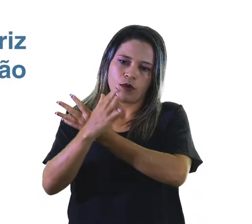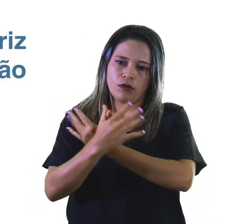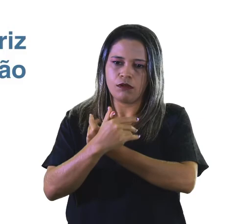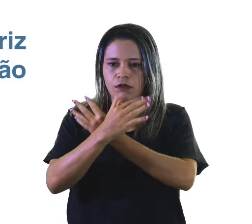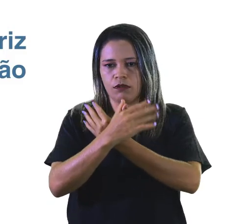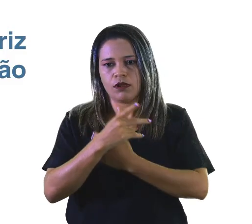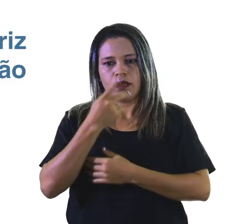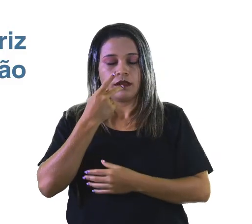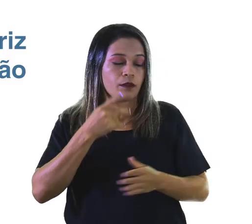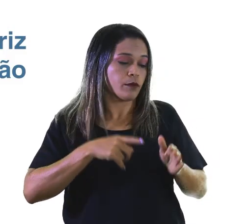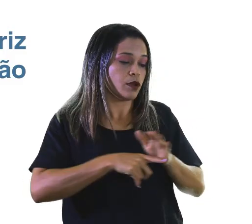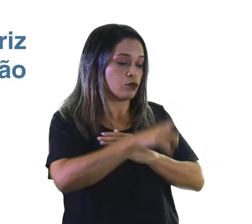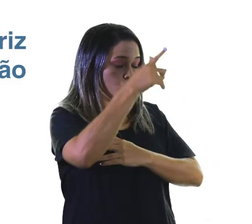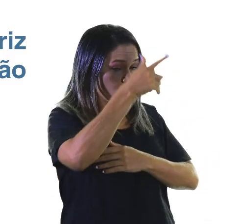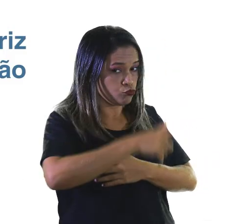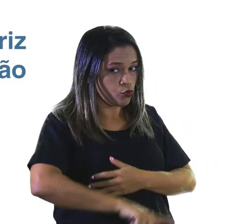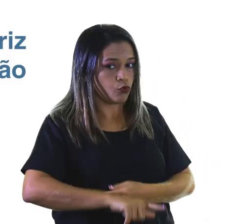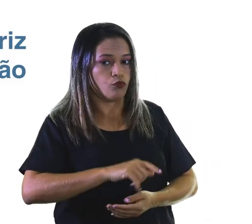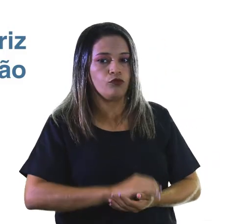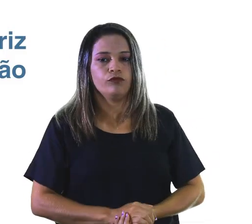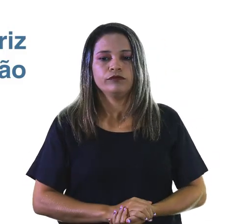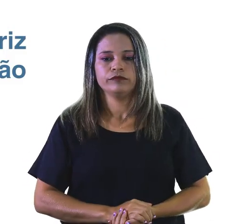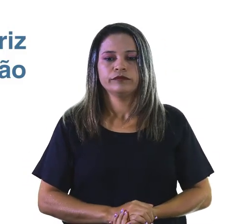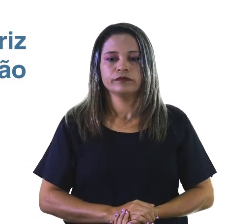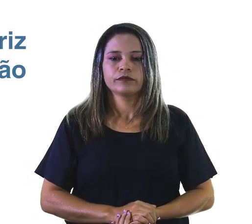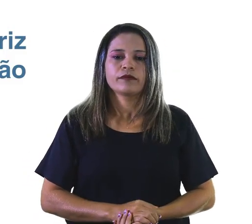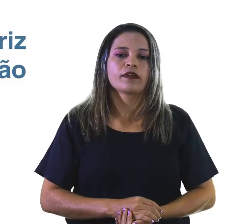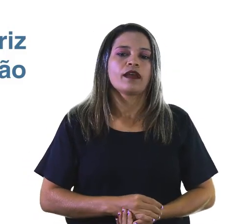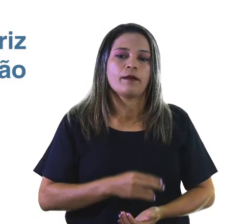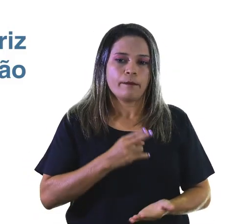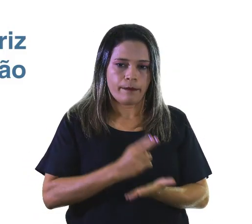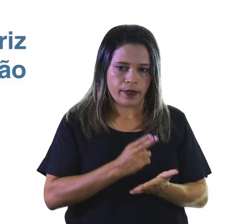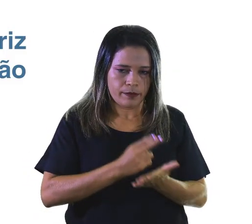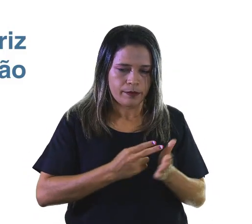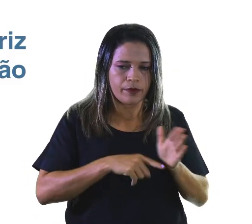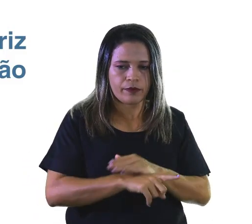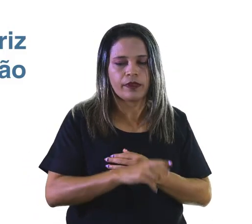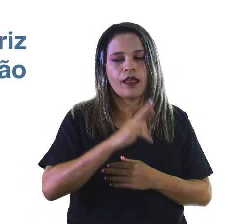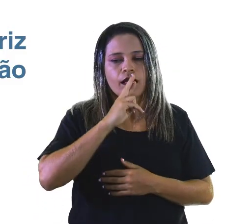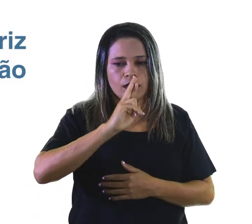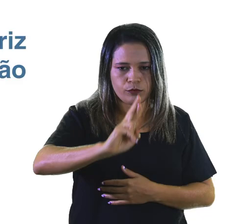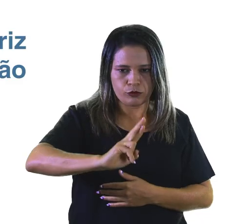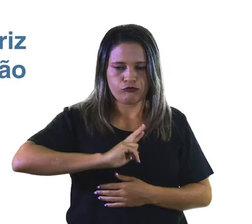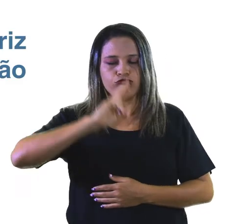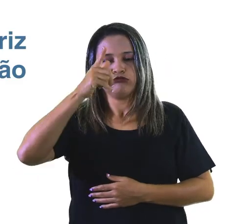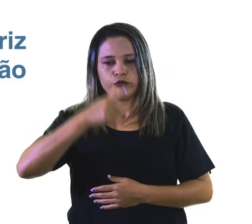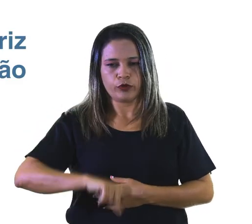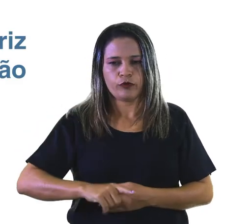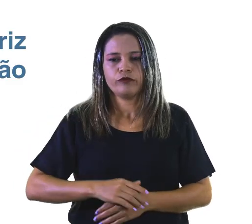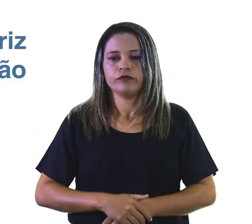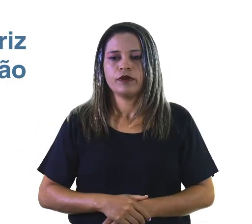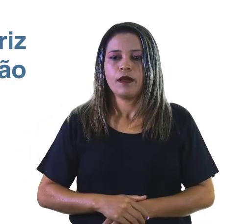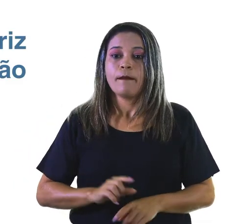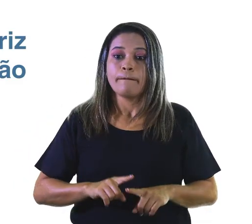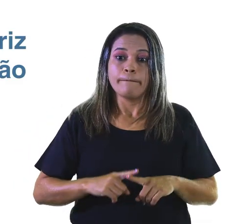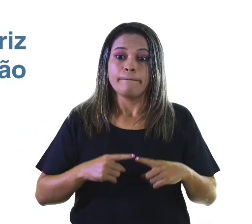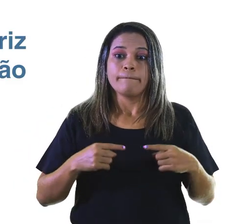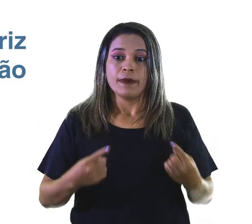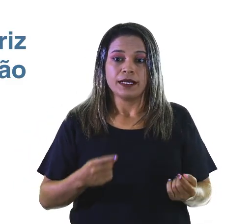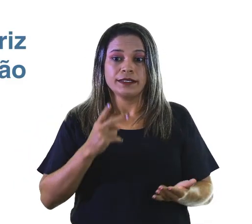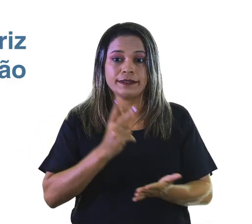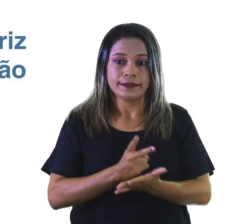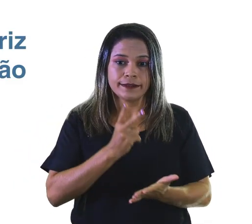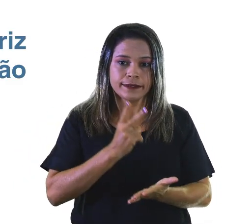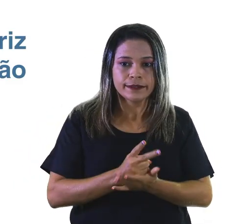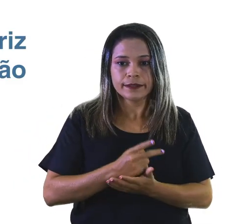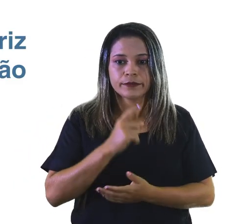mesma pergunta e ele deu a mesma resposta. Mas cada vez que mentia, o